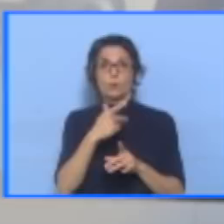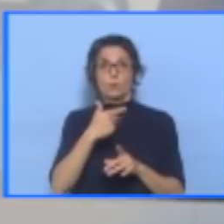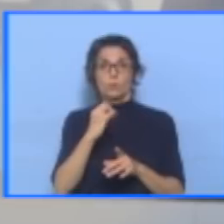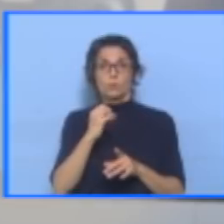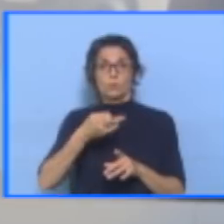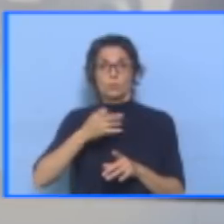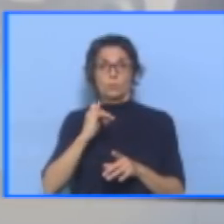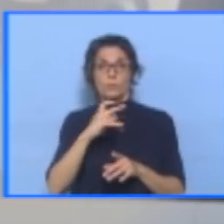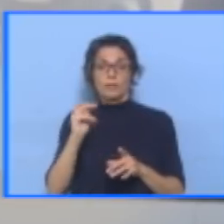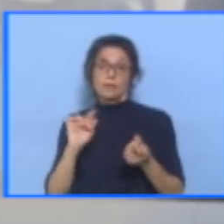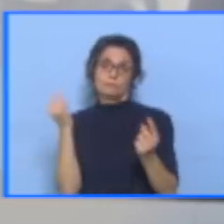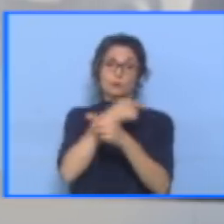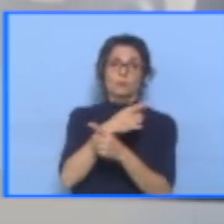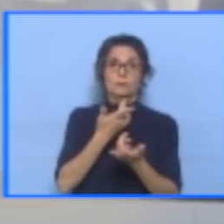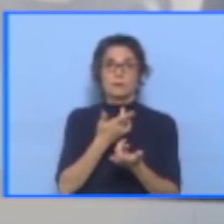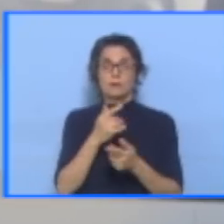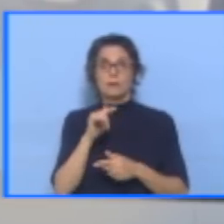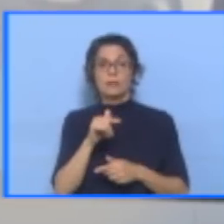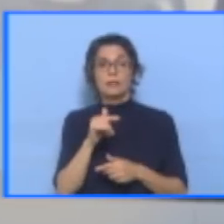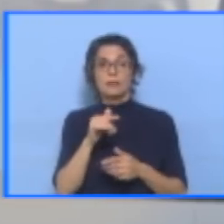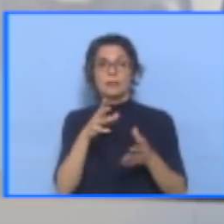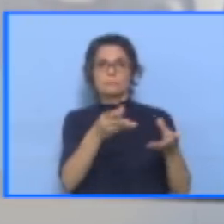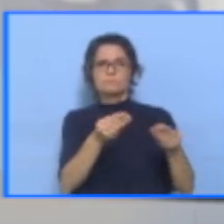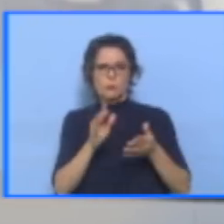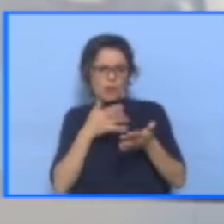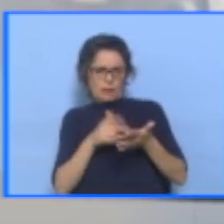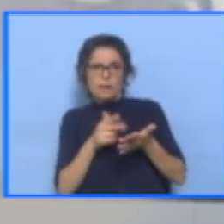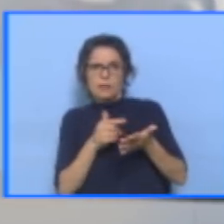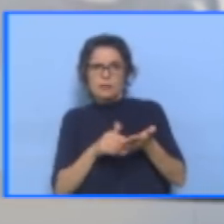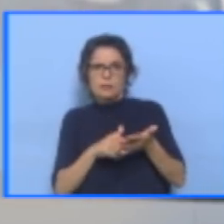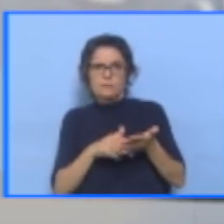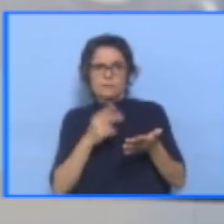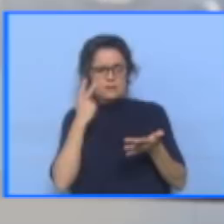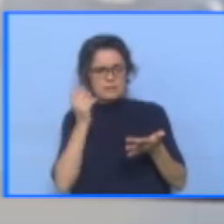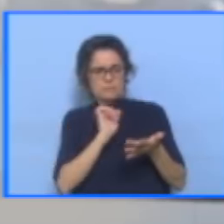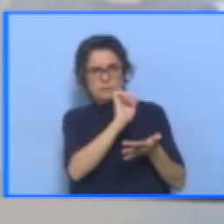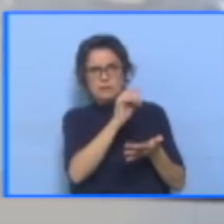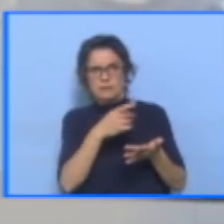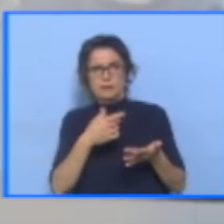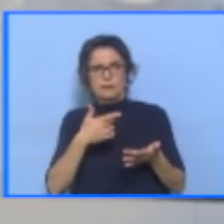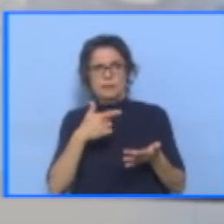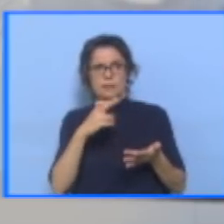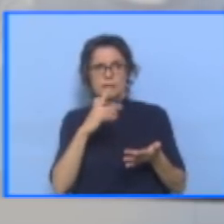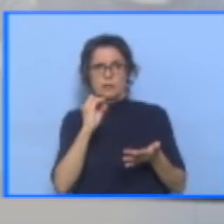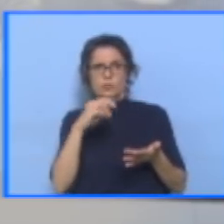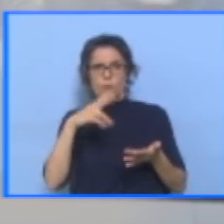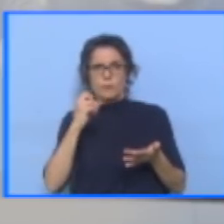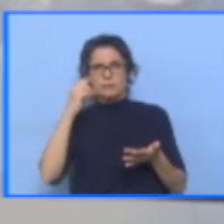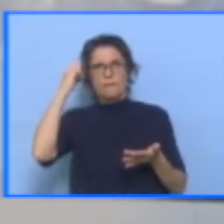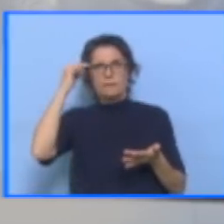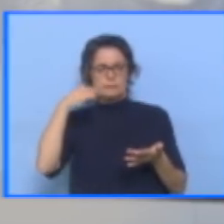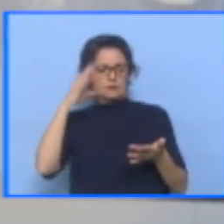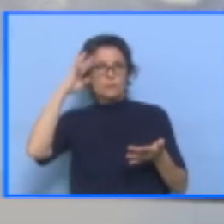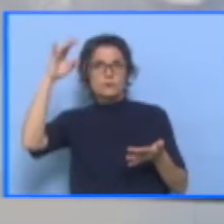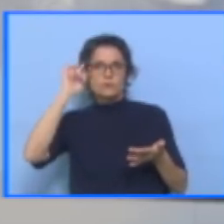nós pegamos num livro, a existência de Tomás Moro faz-nos pensar o que é que este livro nos faz sonhar. Então, o